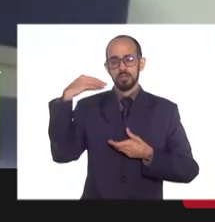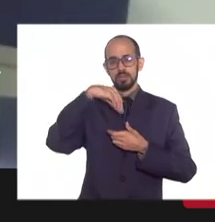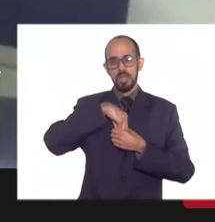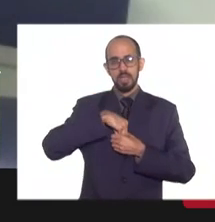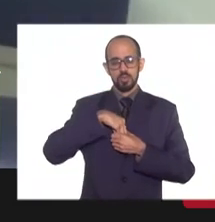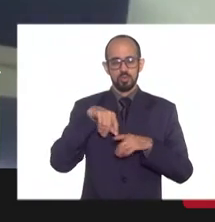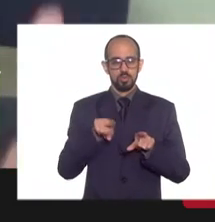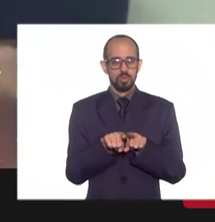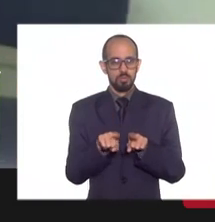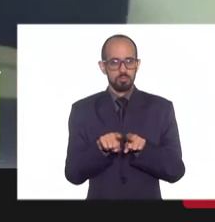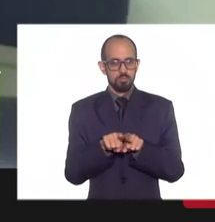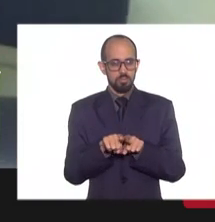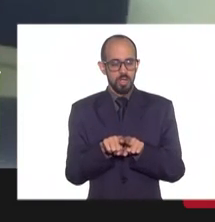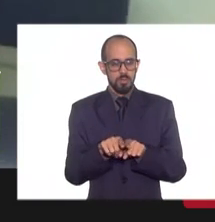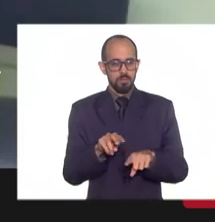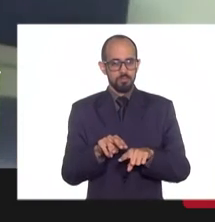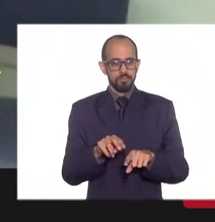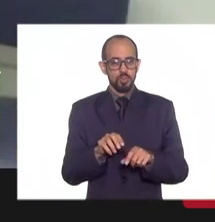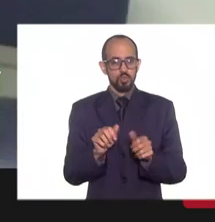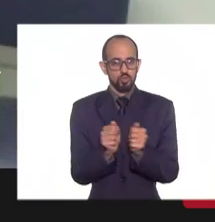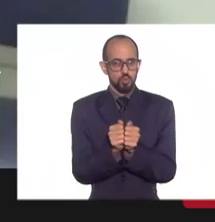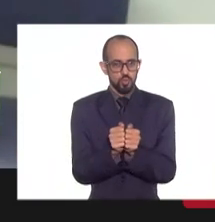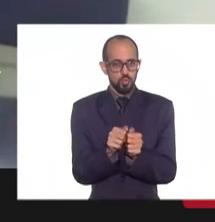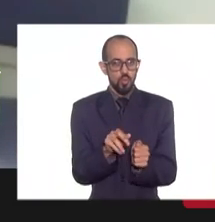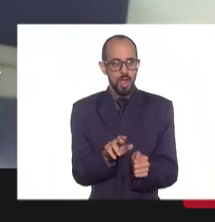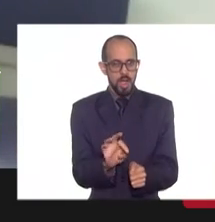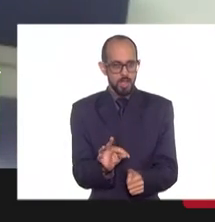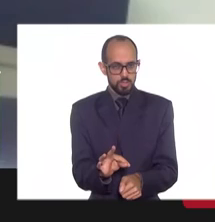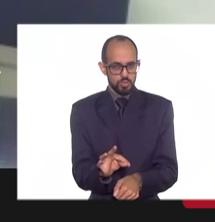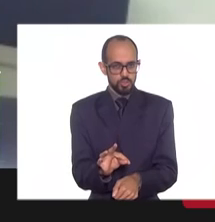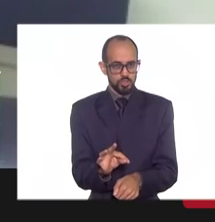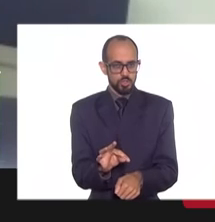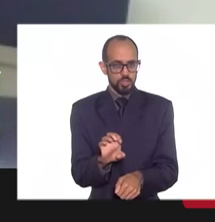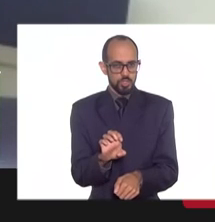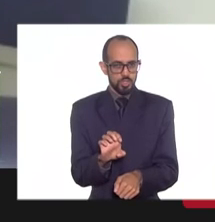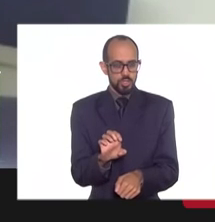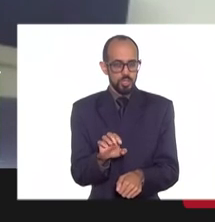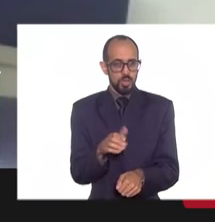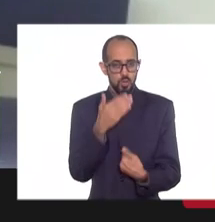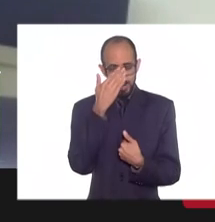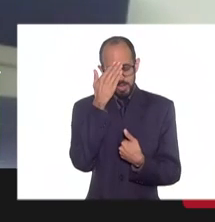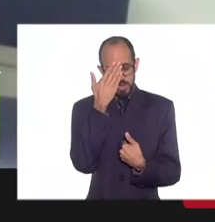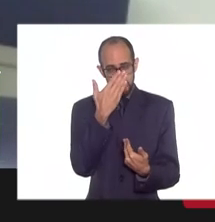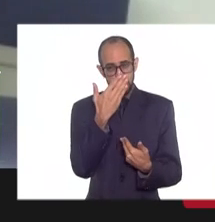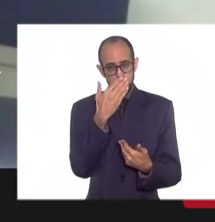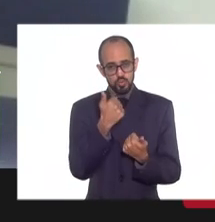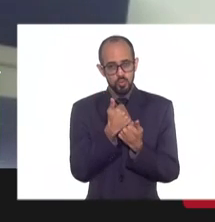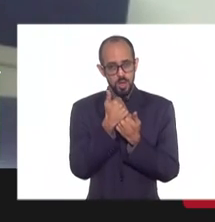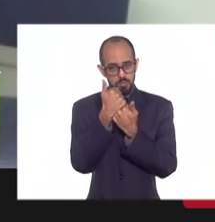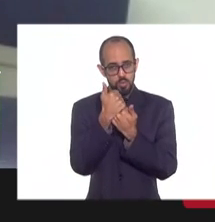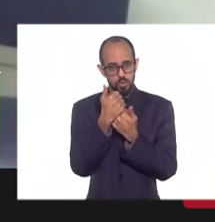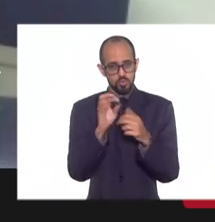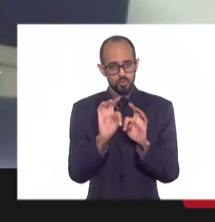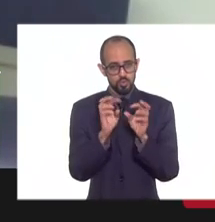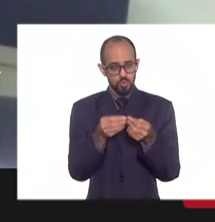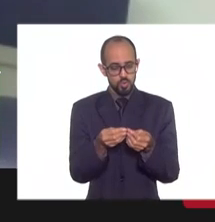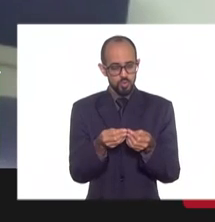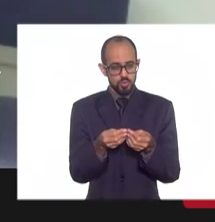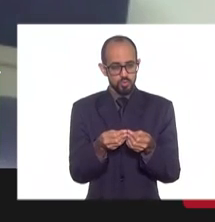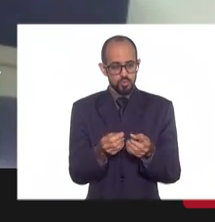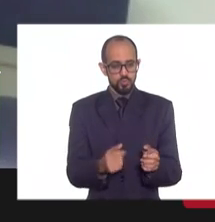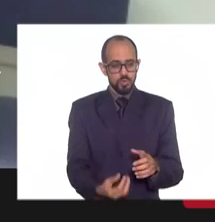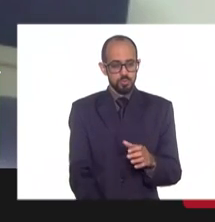também através da arte então assim eu agradeço né o apoio de todos vamos